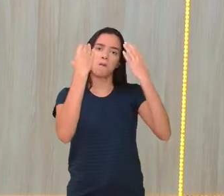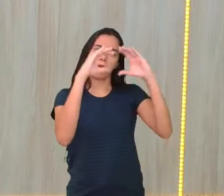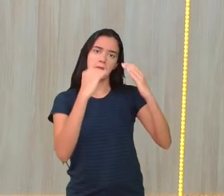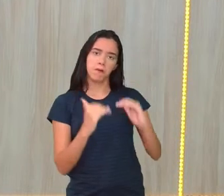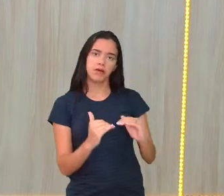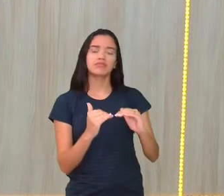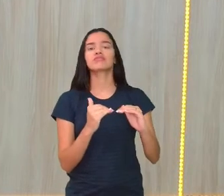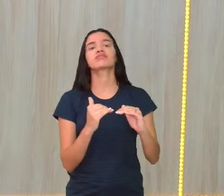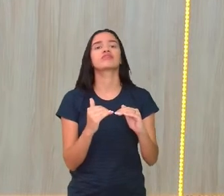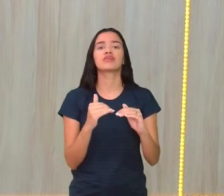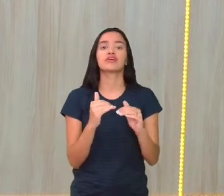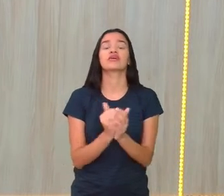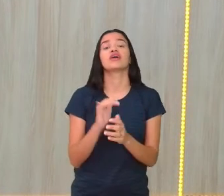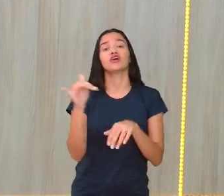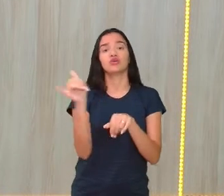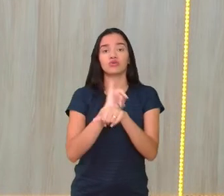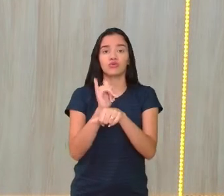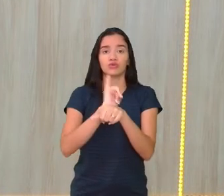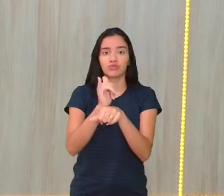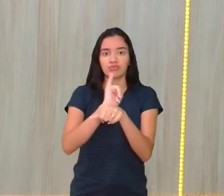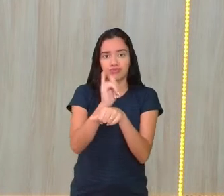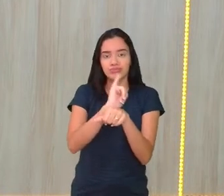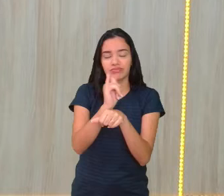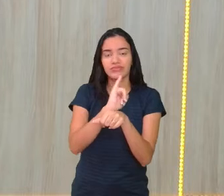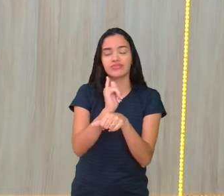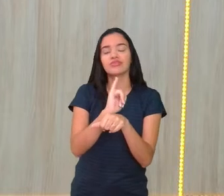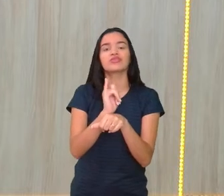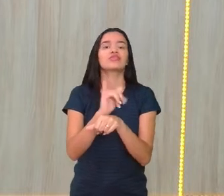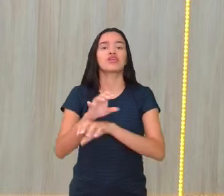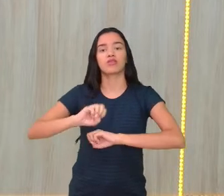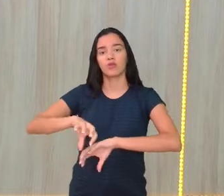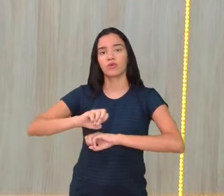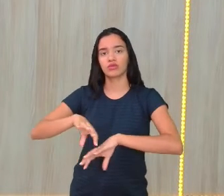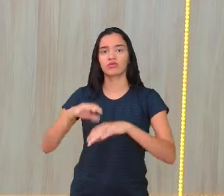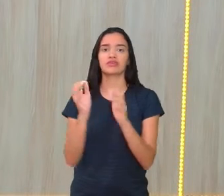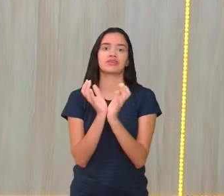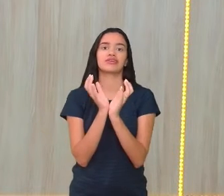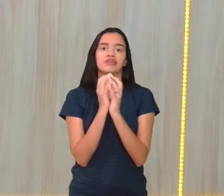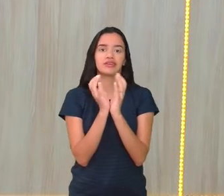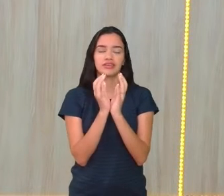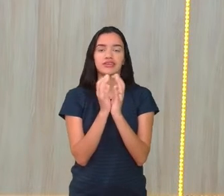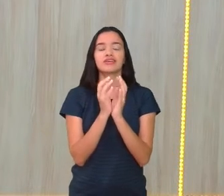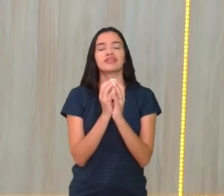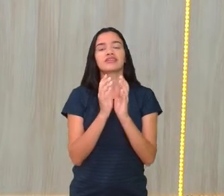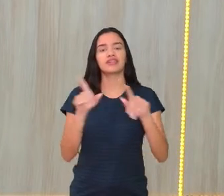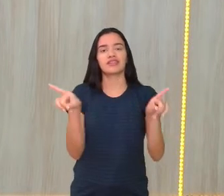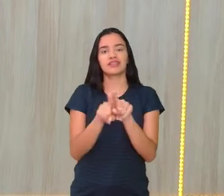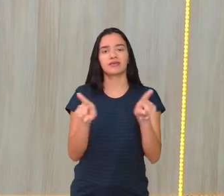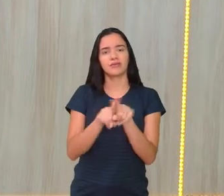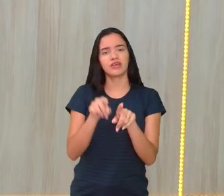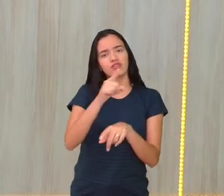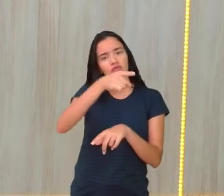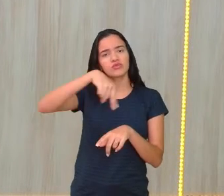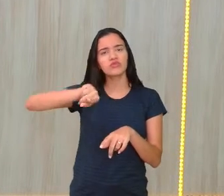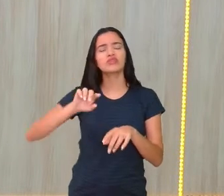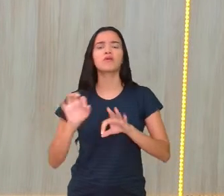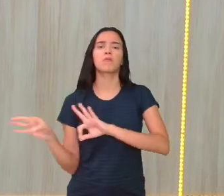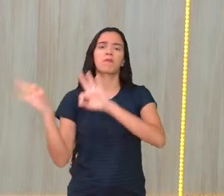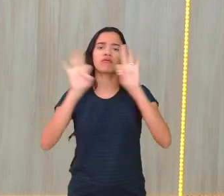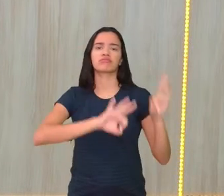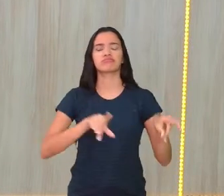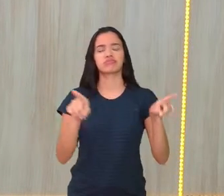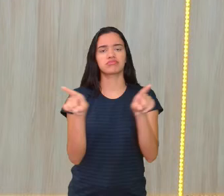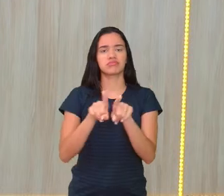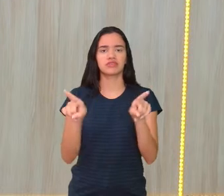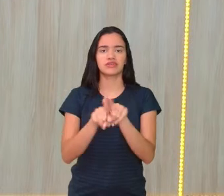reprisada, ela vai para o canal do YouTube do Educa Recife e você pode assistir também